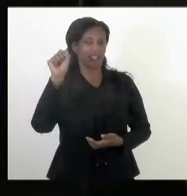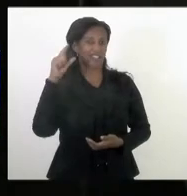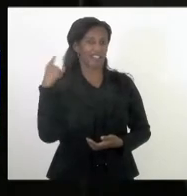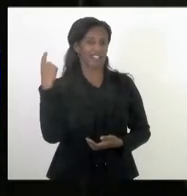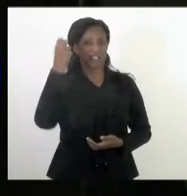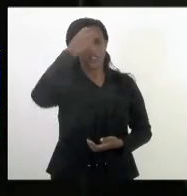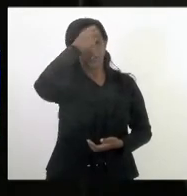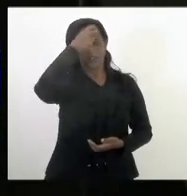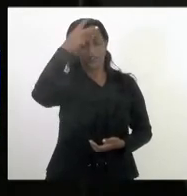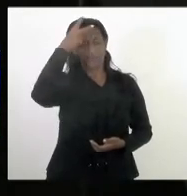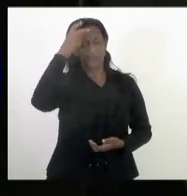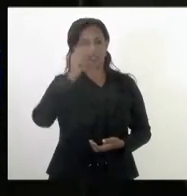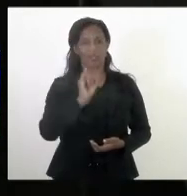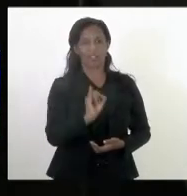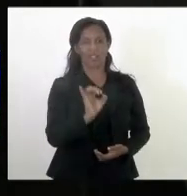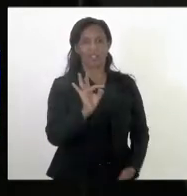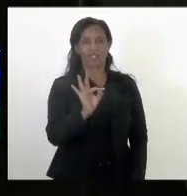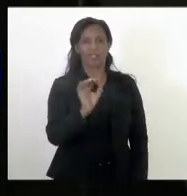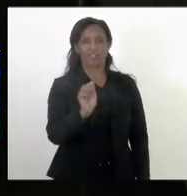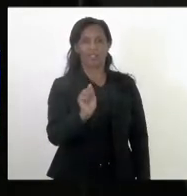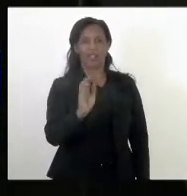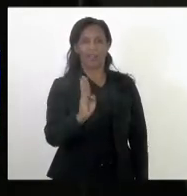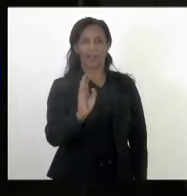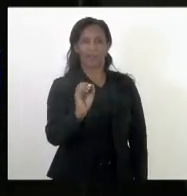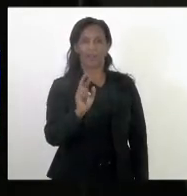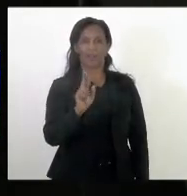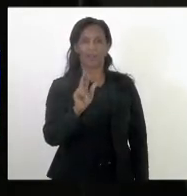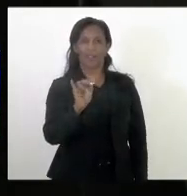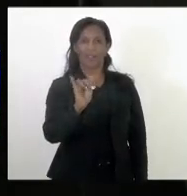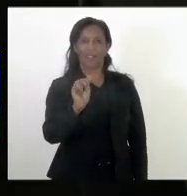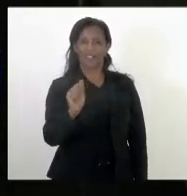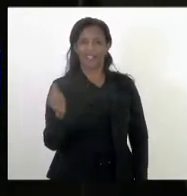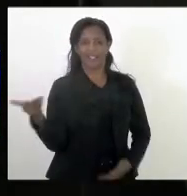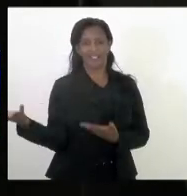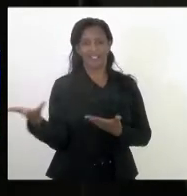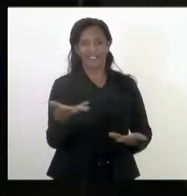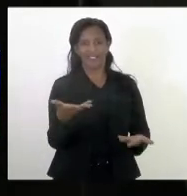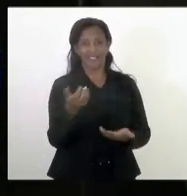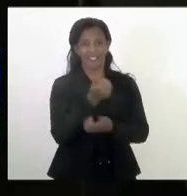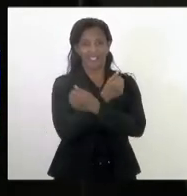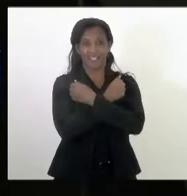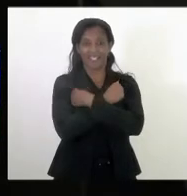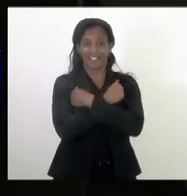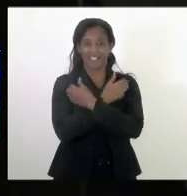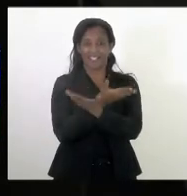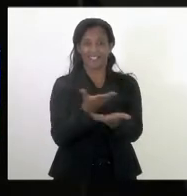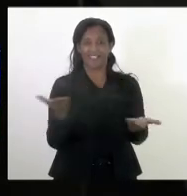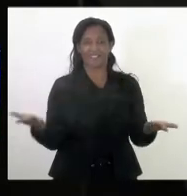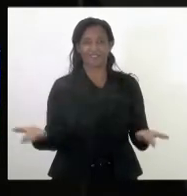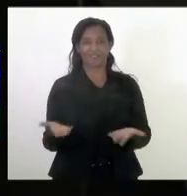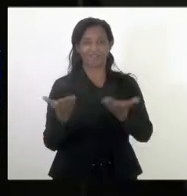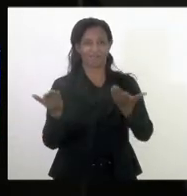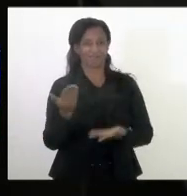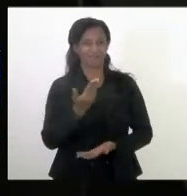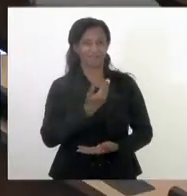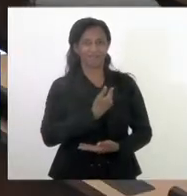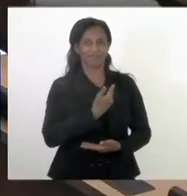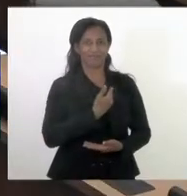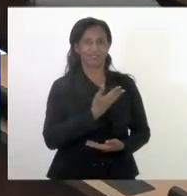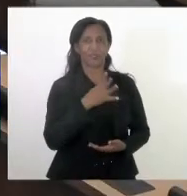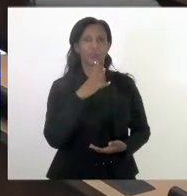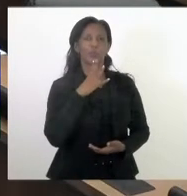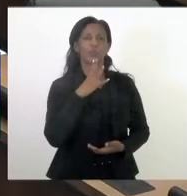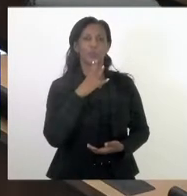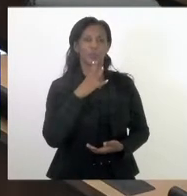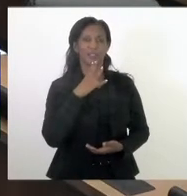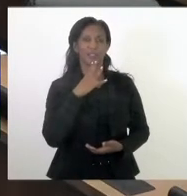de Itaboraí, que está conosco aqui, que veio trazer seu abraço aos seus companheiros e